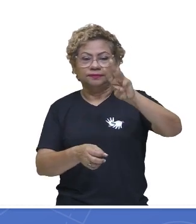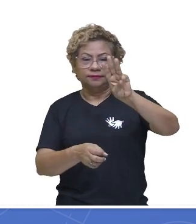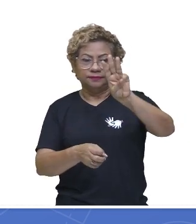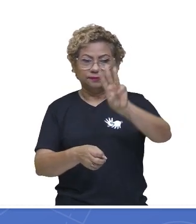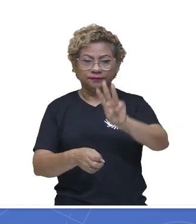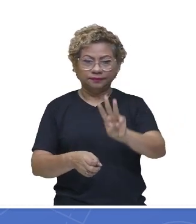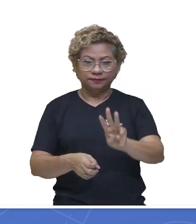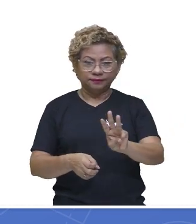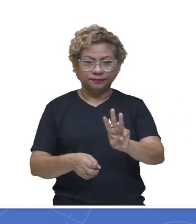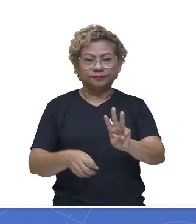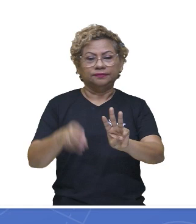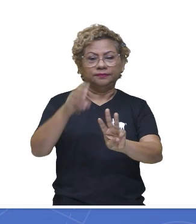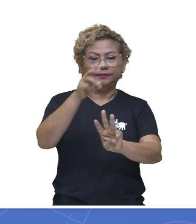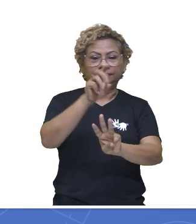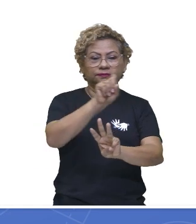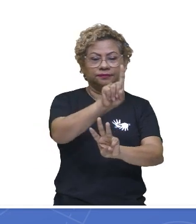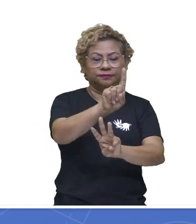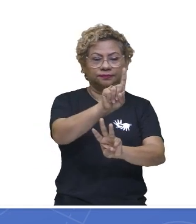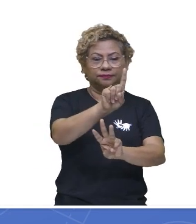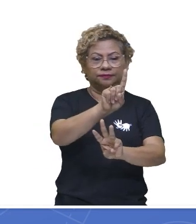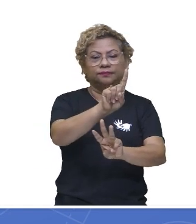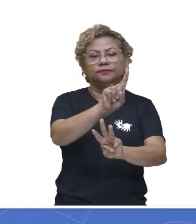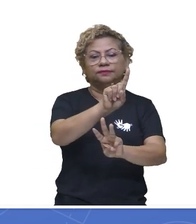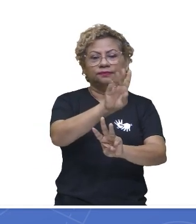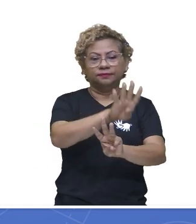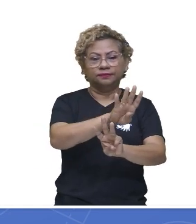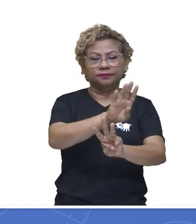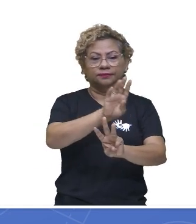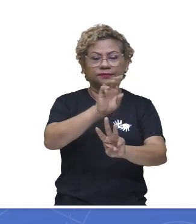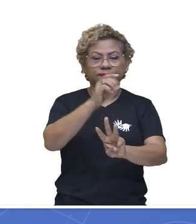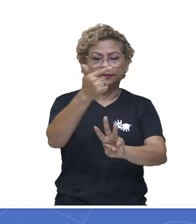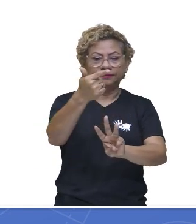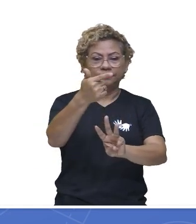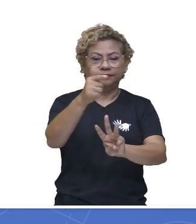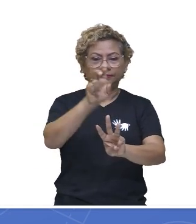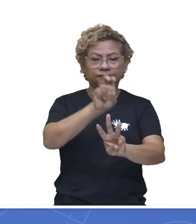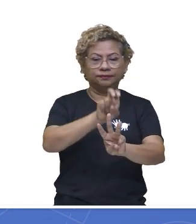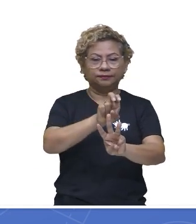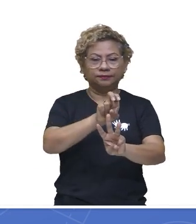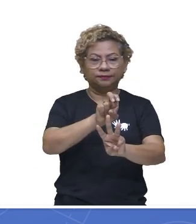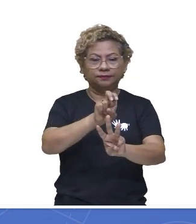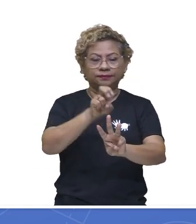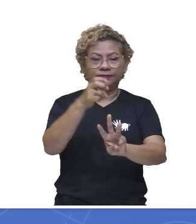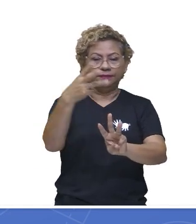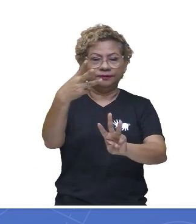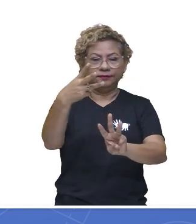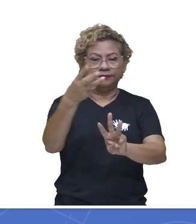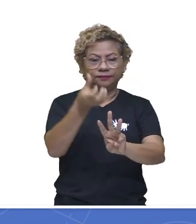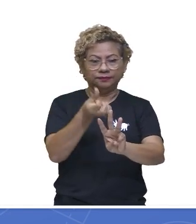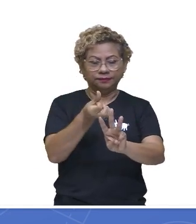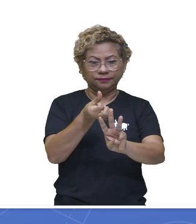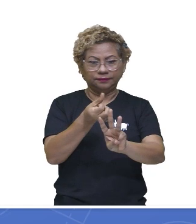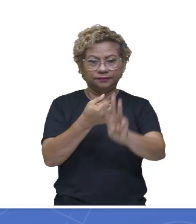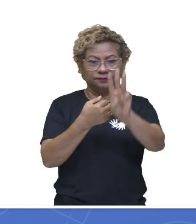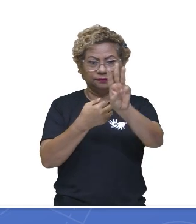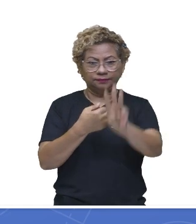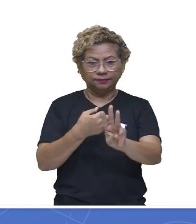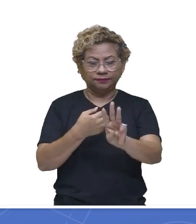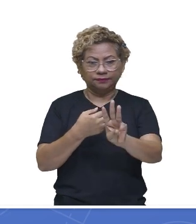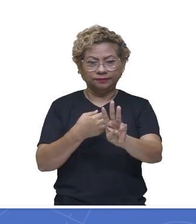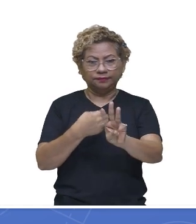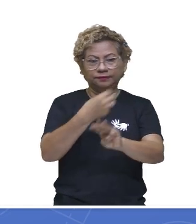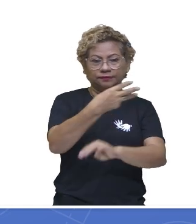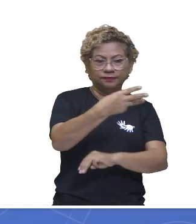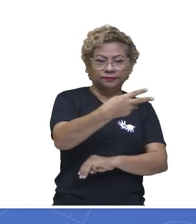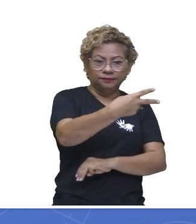e duas colunas. Ok? Vamos arrumar isso aqui também, porque tá um negócio horroroso.